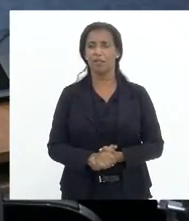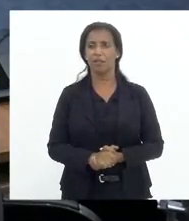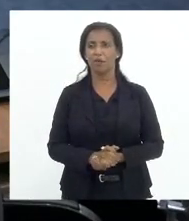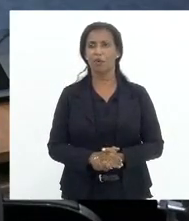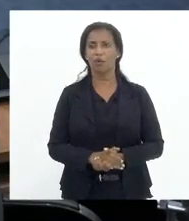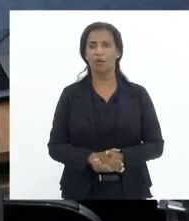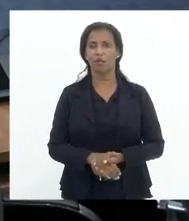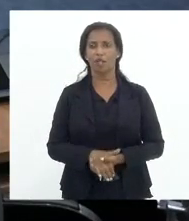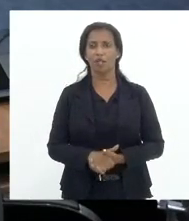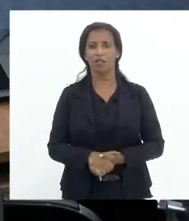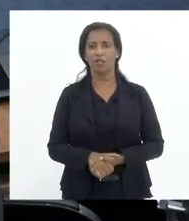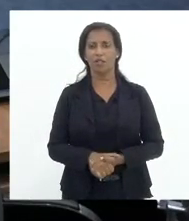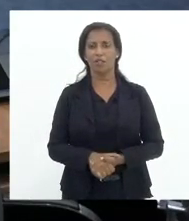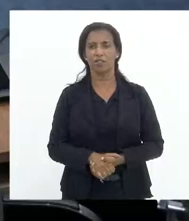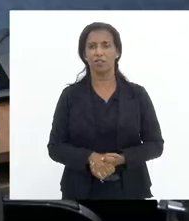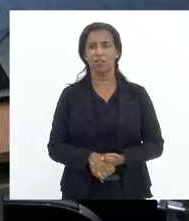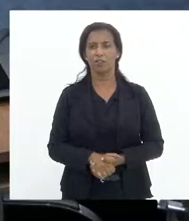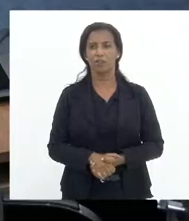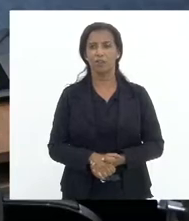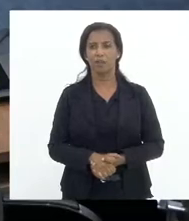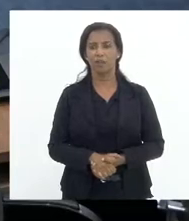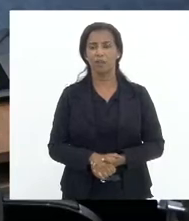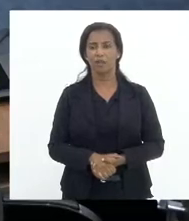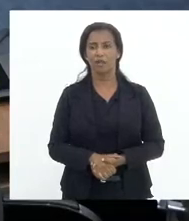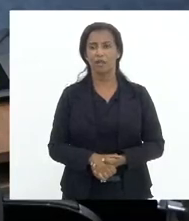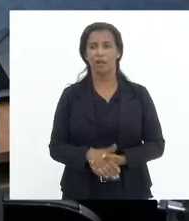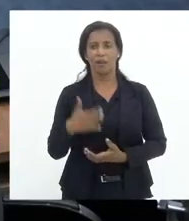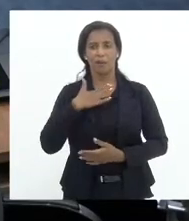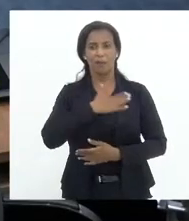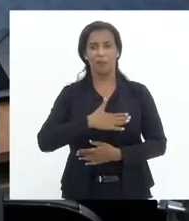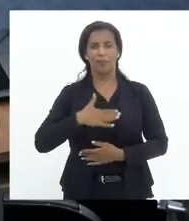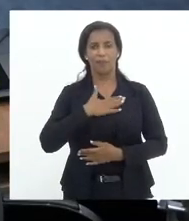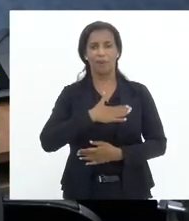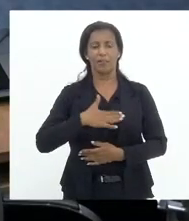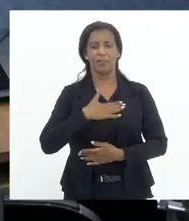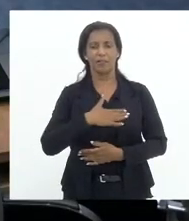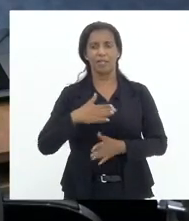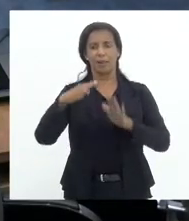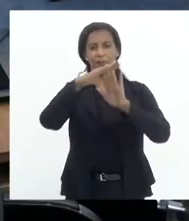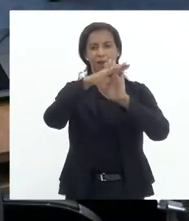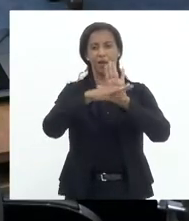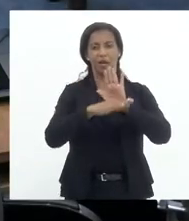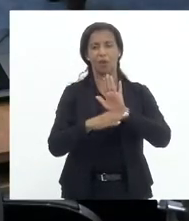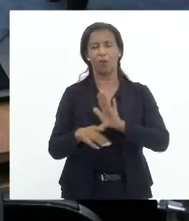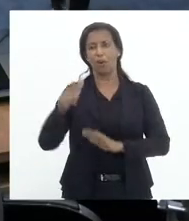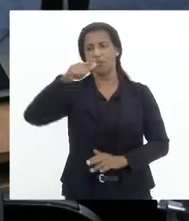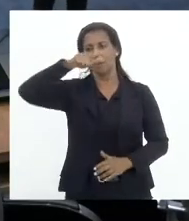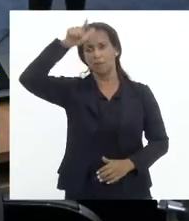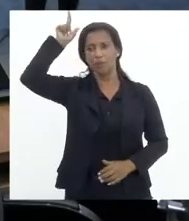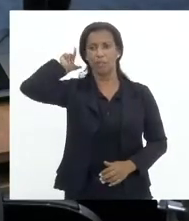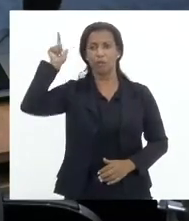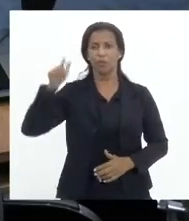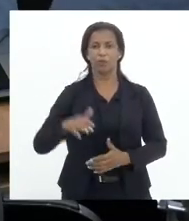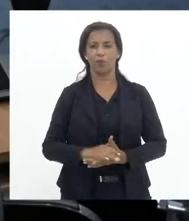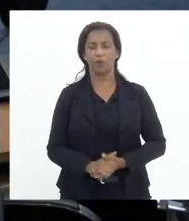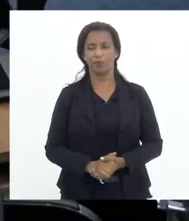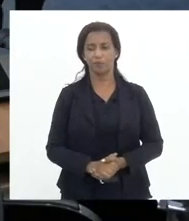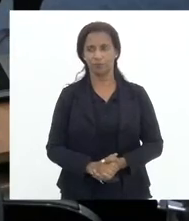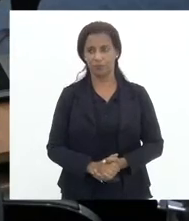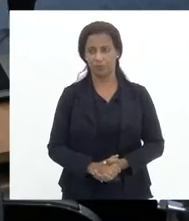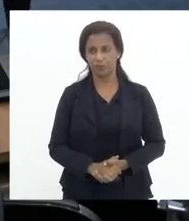dica aí dica Olá seja bem-vindo meu irmão pela ordem e pela ordem Deputado Luiz Paulo senhor